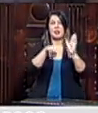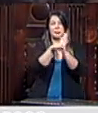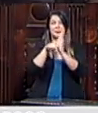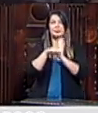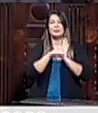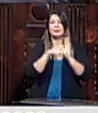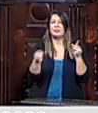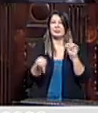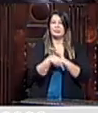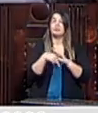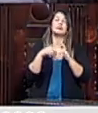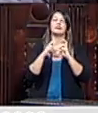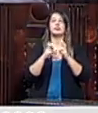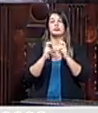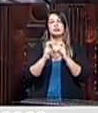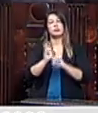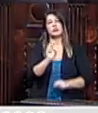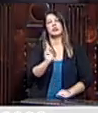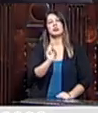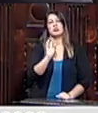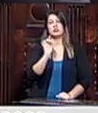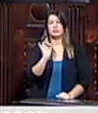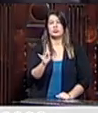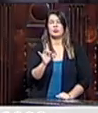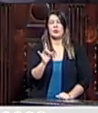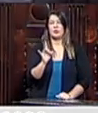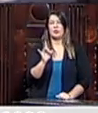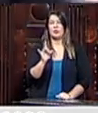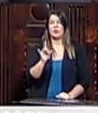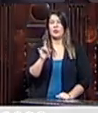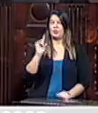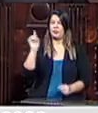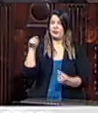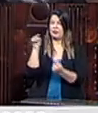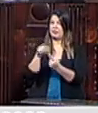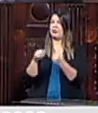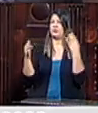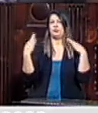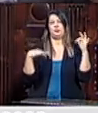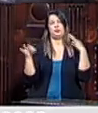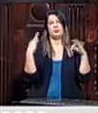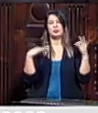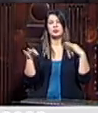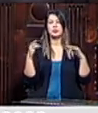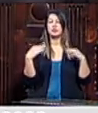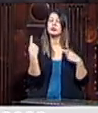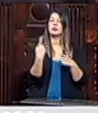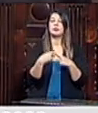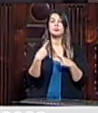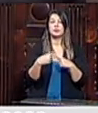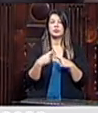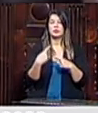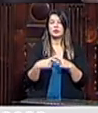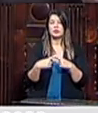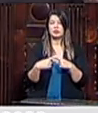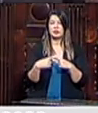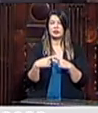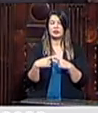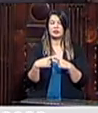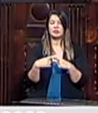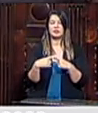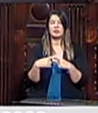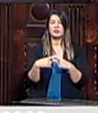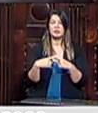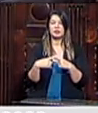ferroviários, não apenas aqueles com finalidades turísticas. Por que dar